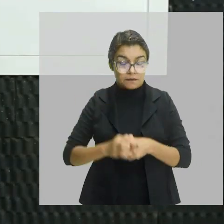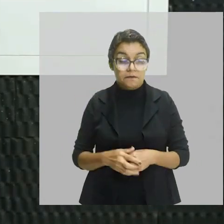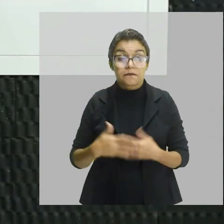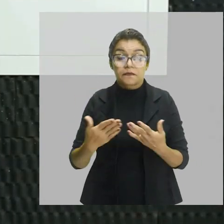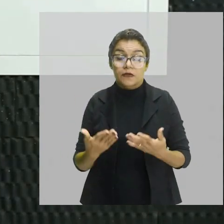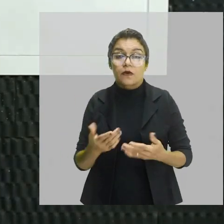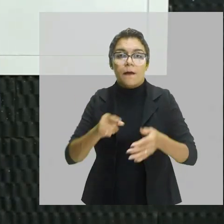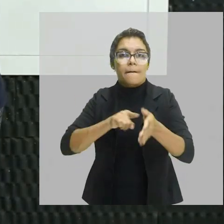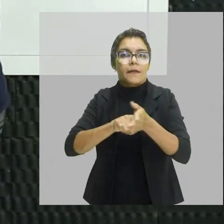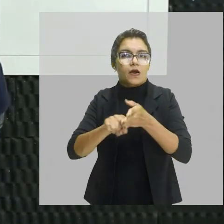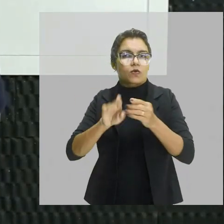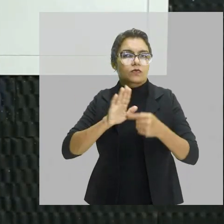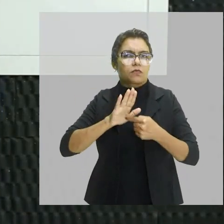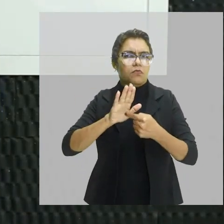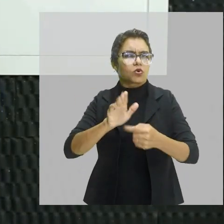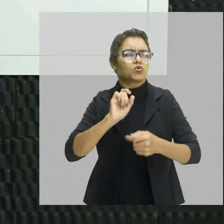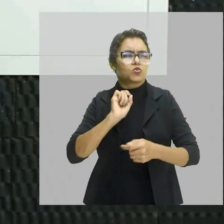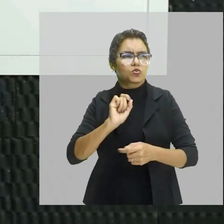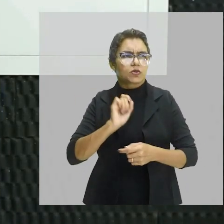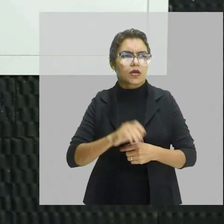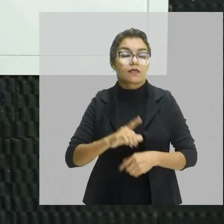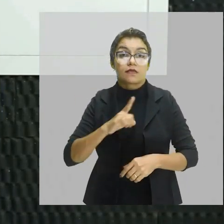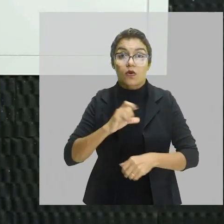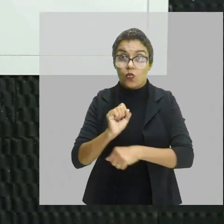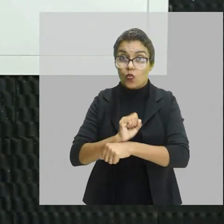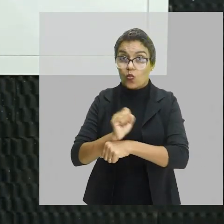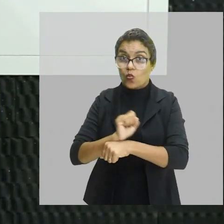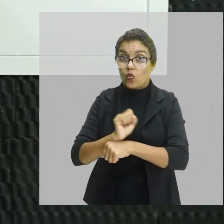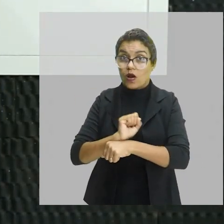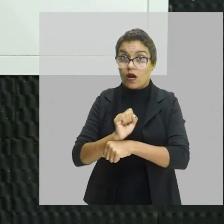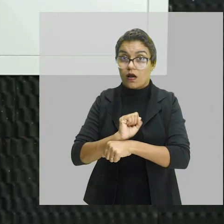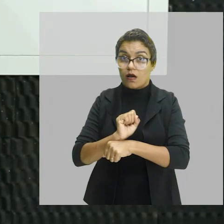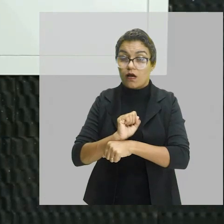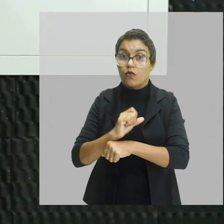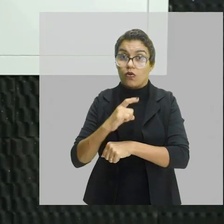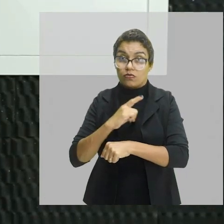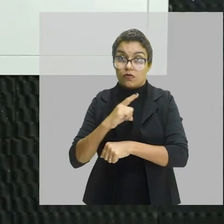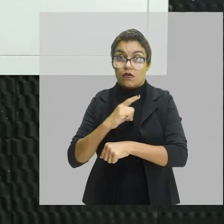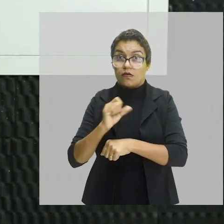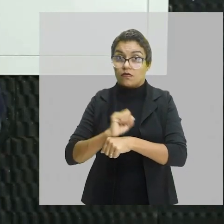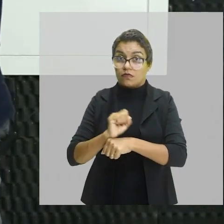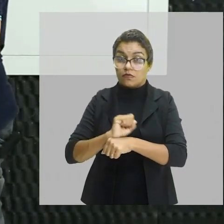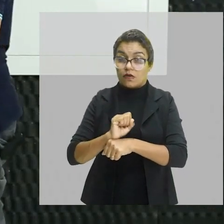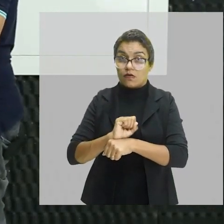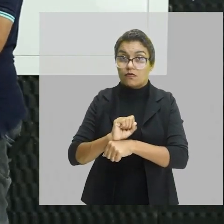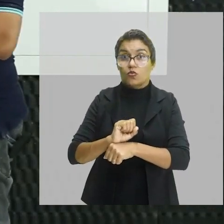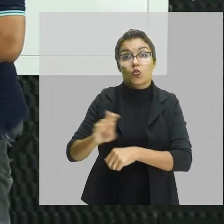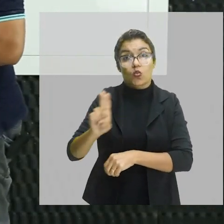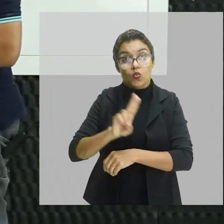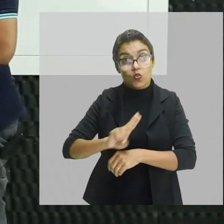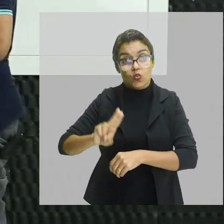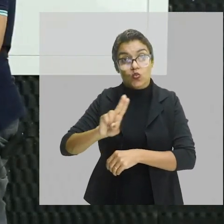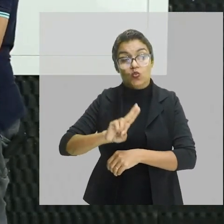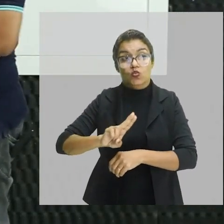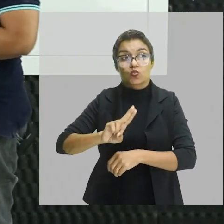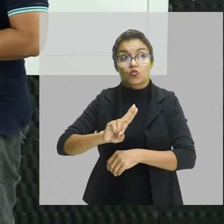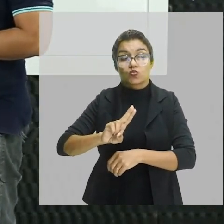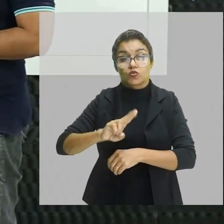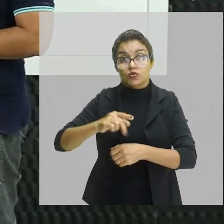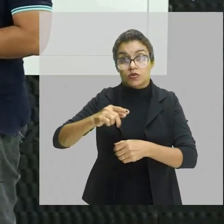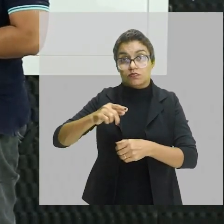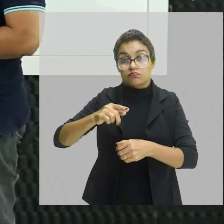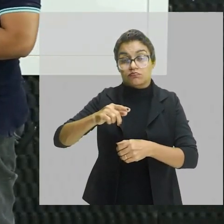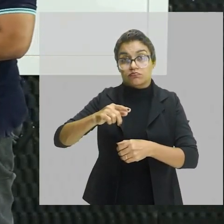situação da questão, nós temos o seguinte, nós temos um carro, né, tem a sua versão a gás, e o carro, esse mesmo carro, né, abastecido